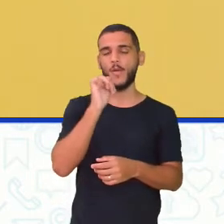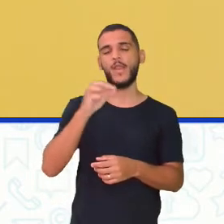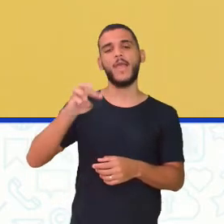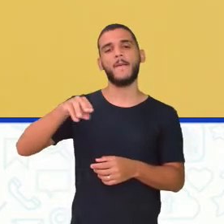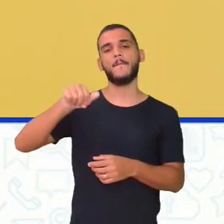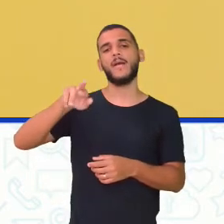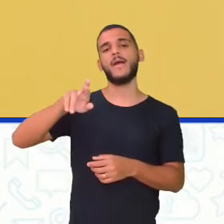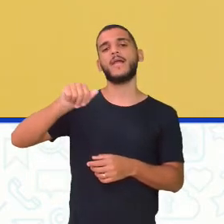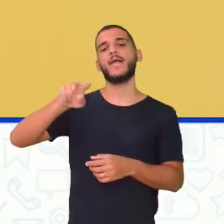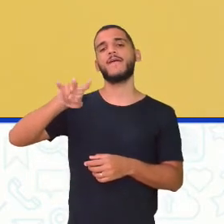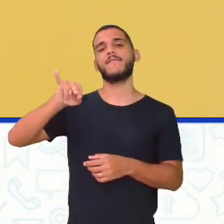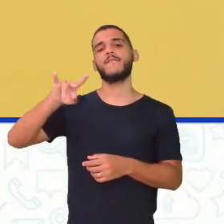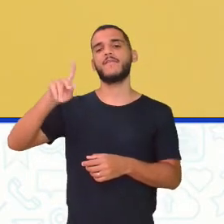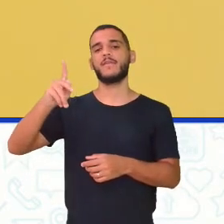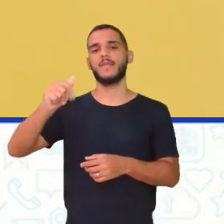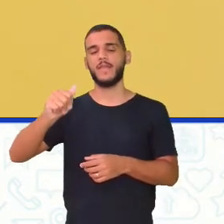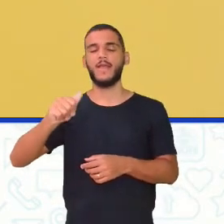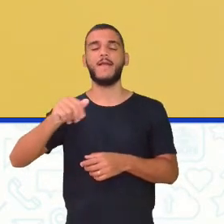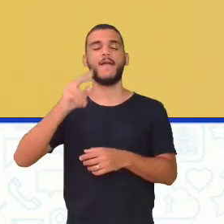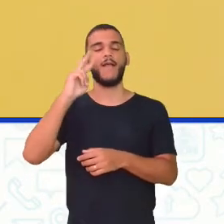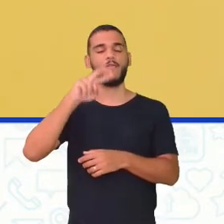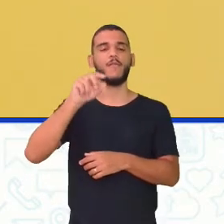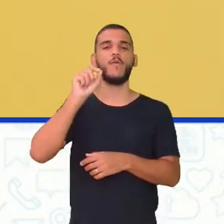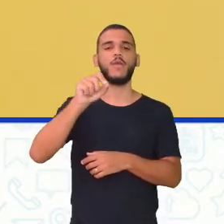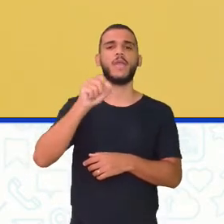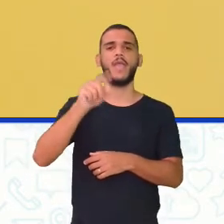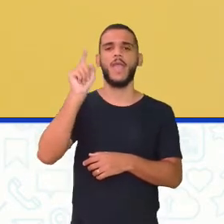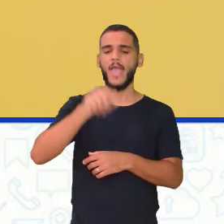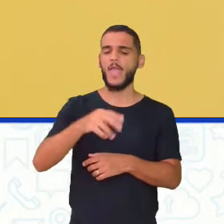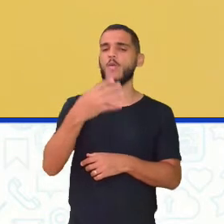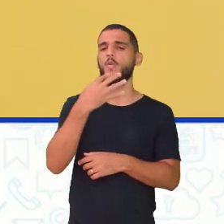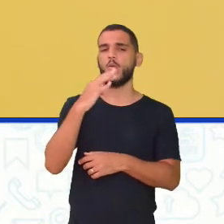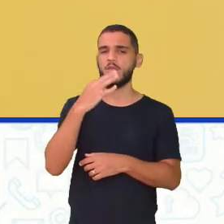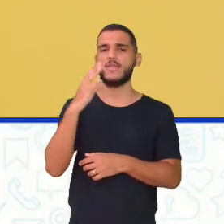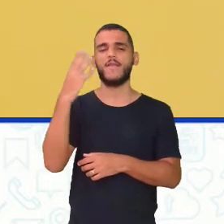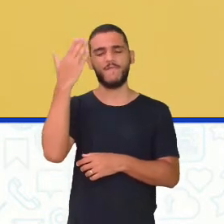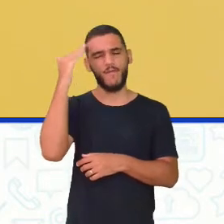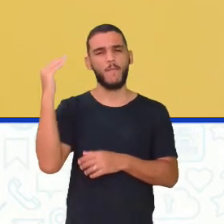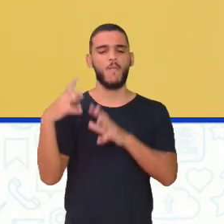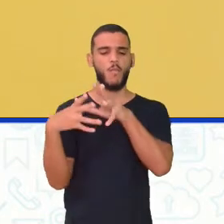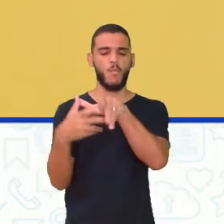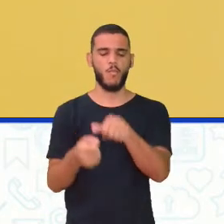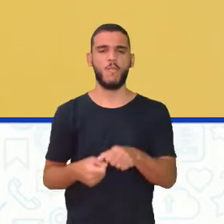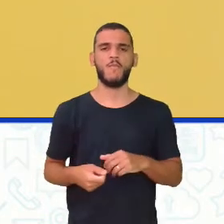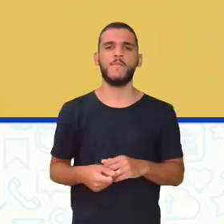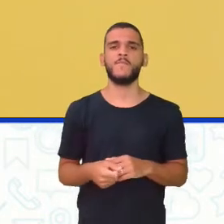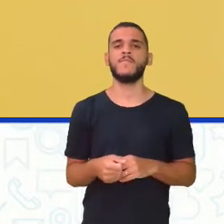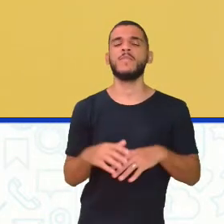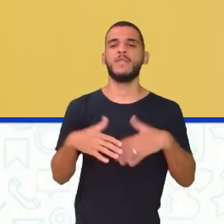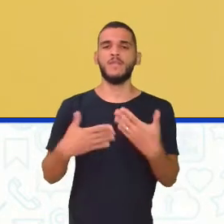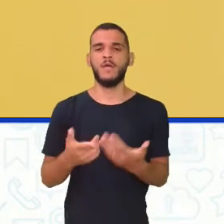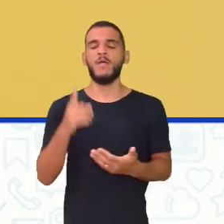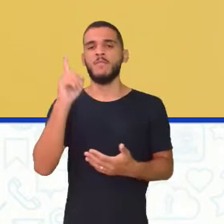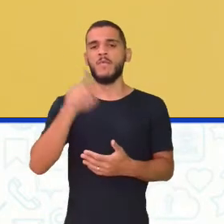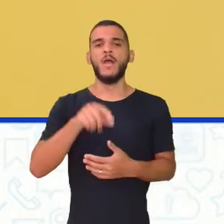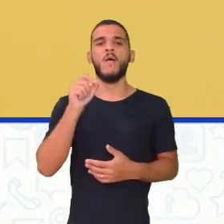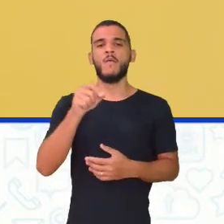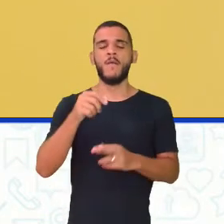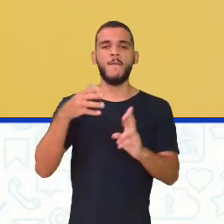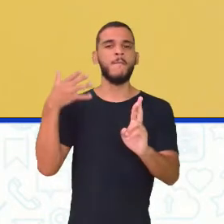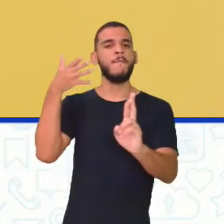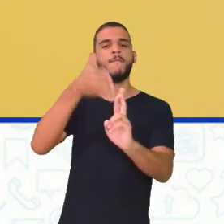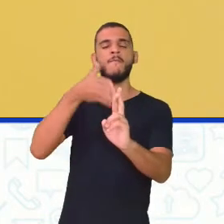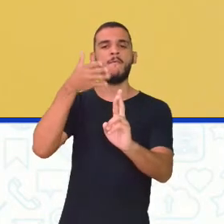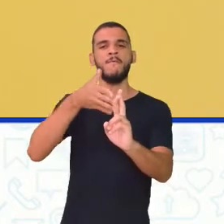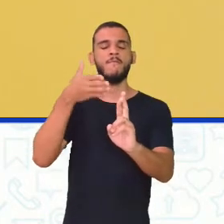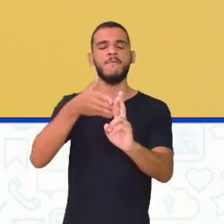símbolo universal, visto que ela é uma heroína bastante conhecida no mundo todo. Então, ela serve de inspiração, inclusive, para